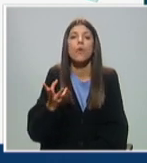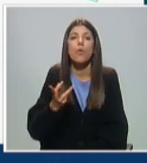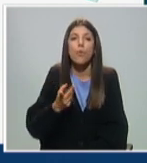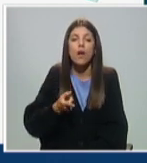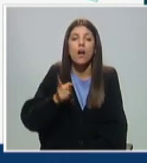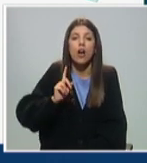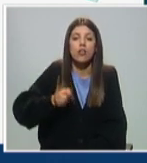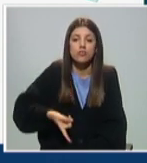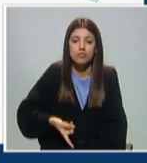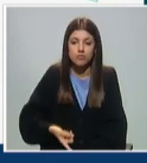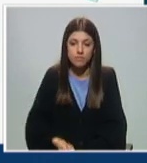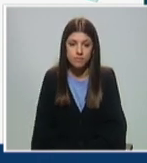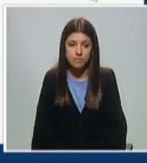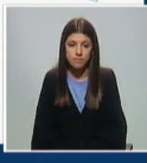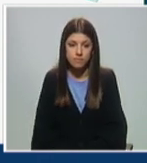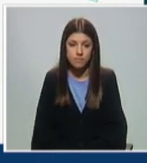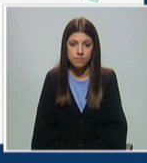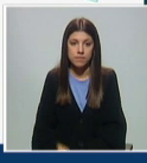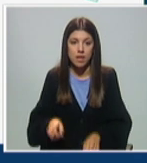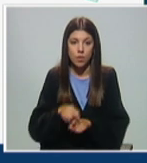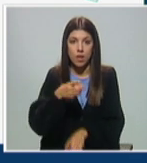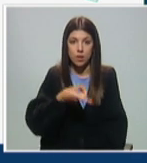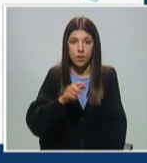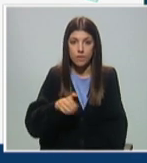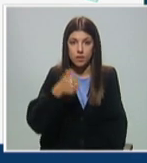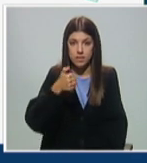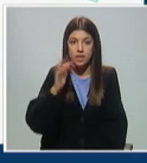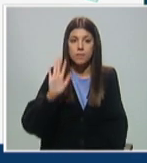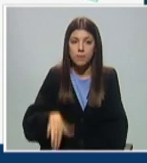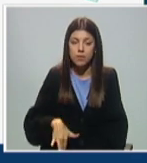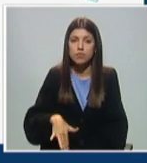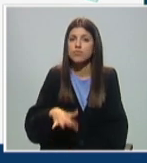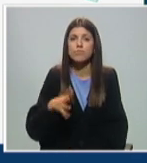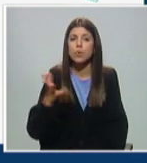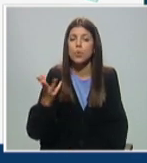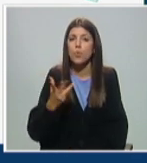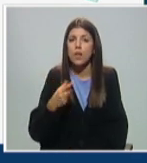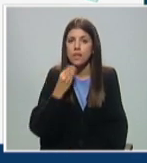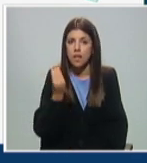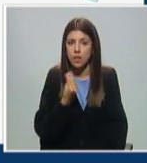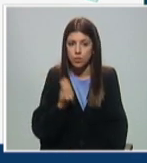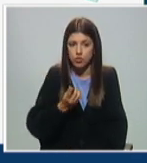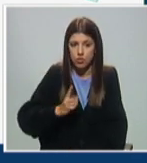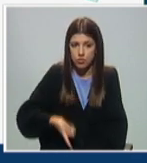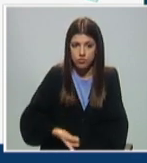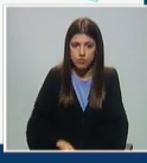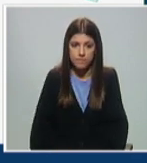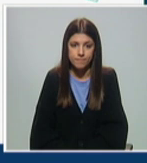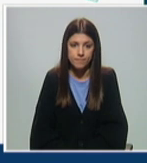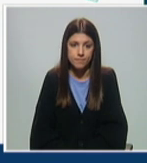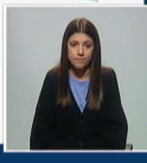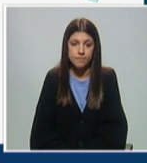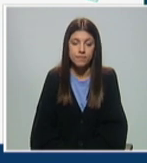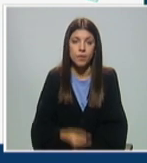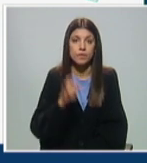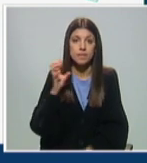avaliação inferior a 9,5. Então, temos que colocar aqui o sinal